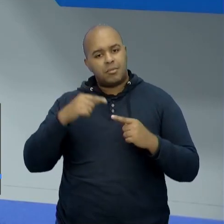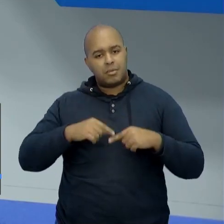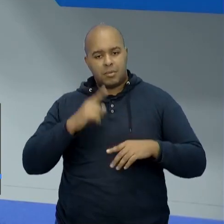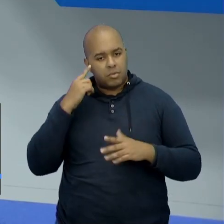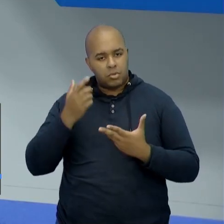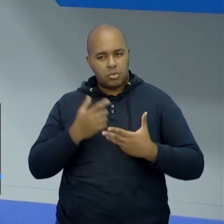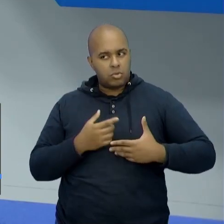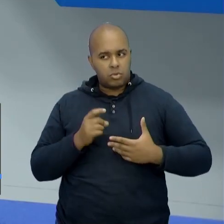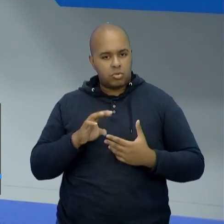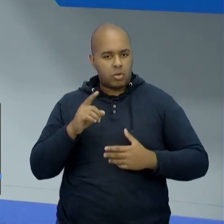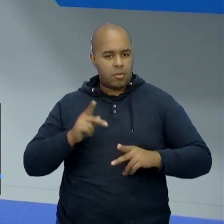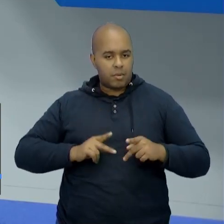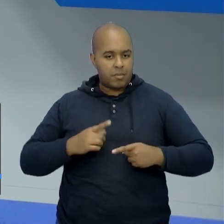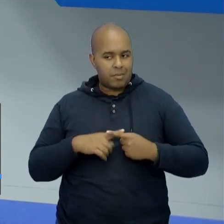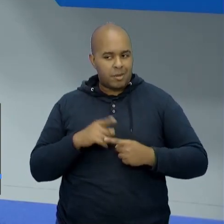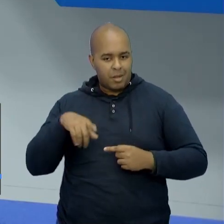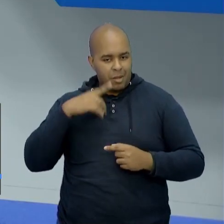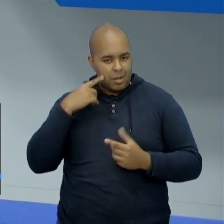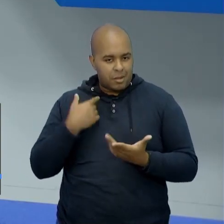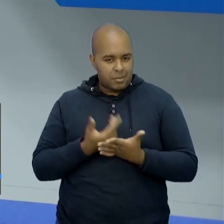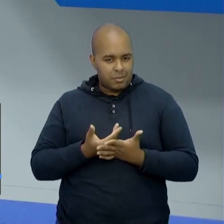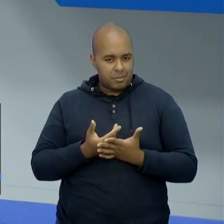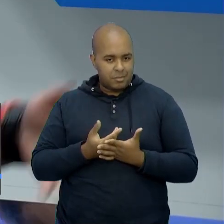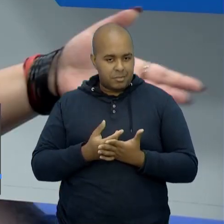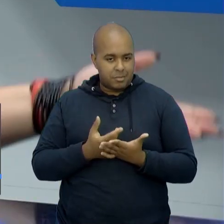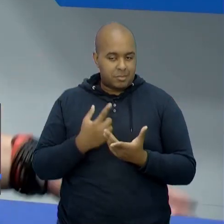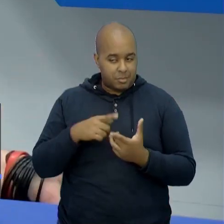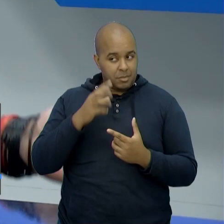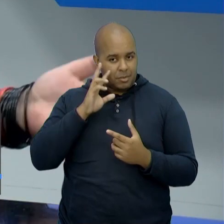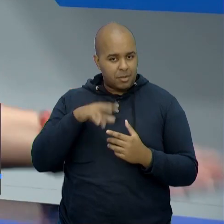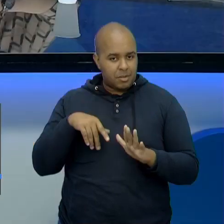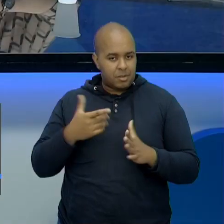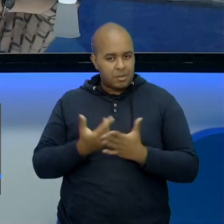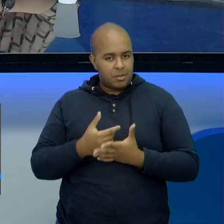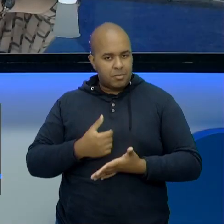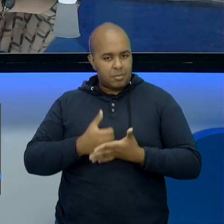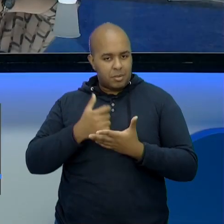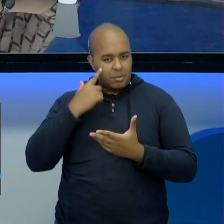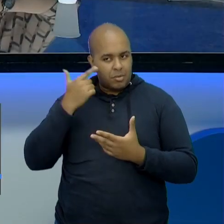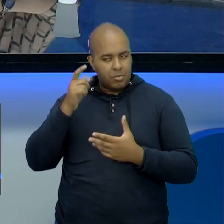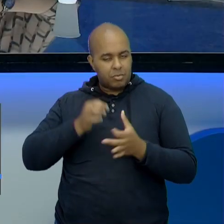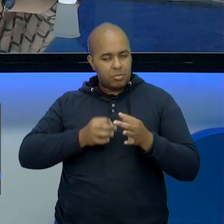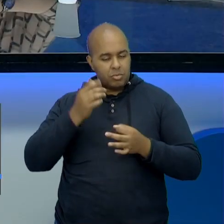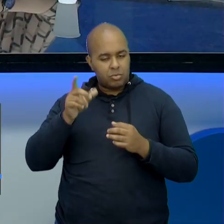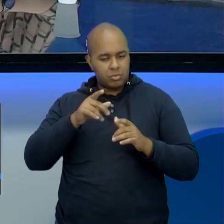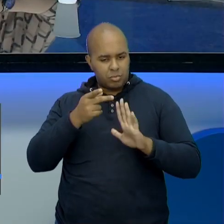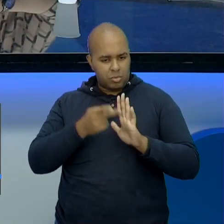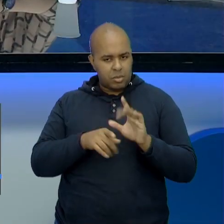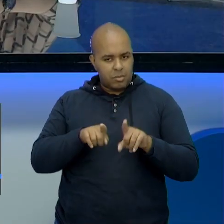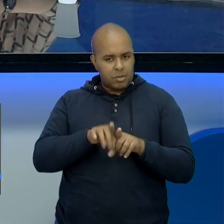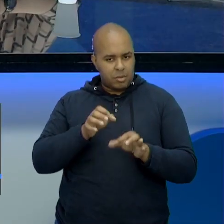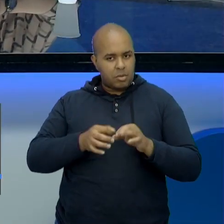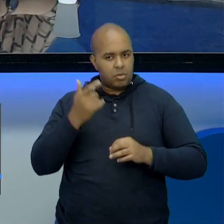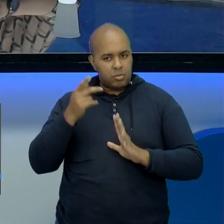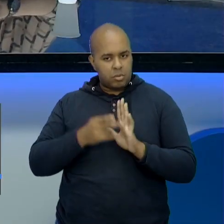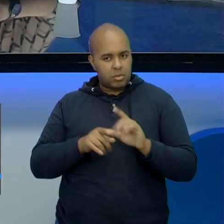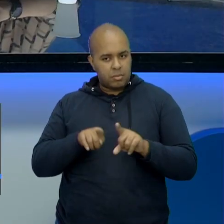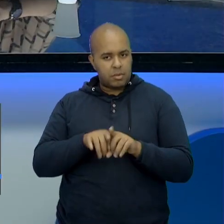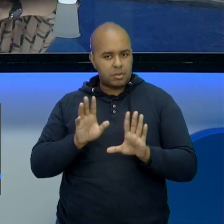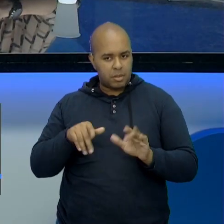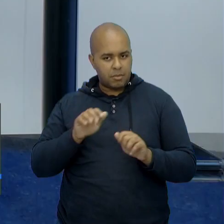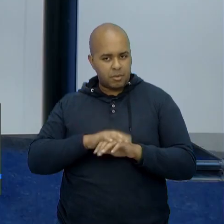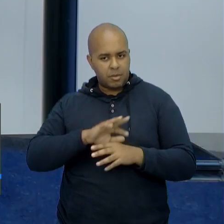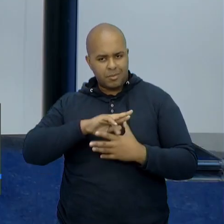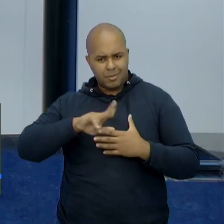trouxe só a minha prima, porque ela é incrível, né, como eu falei. Você foi jurada do Prêmio Eco, você foi jurada de outros projetos, não foi? Fui, eu já